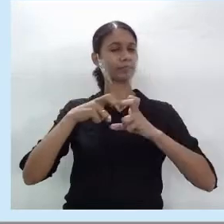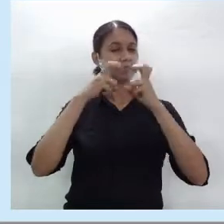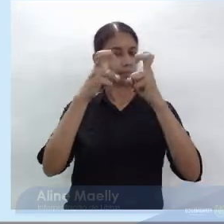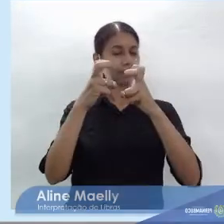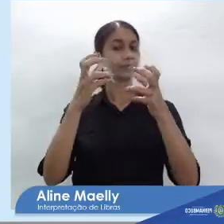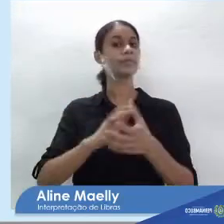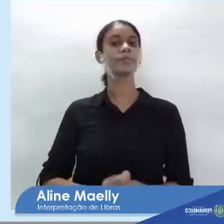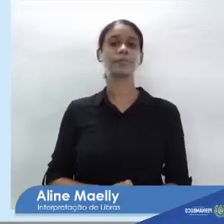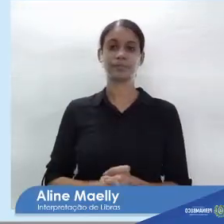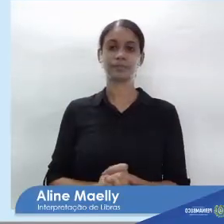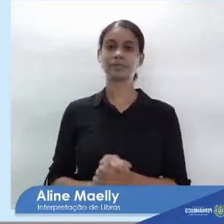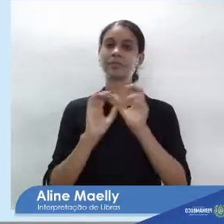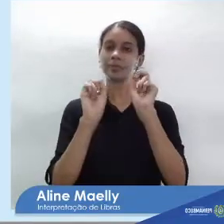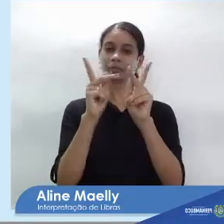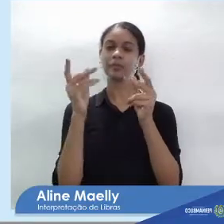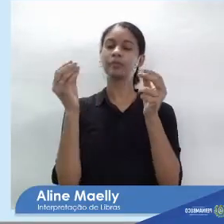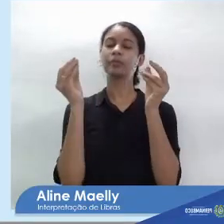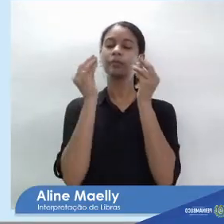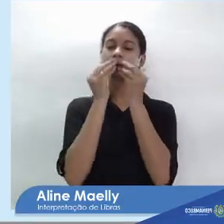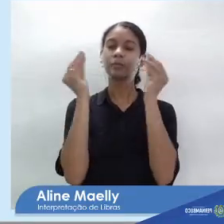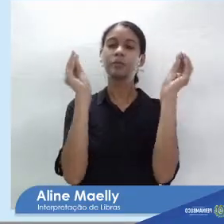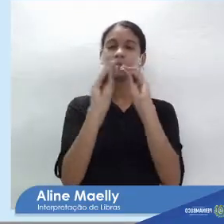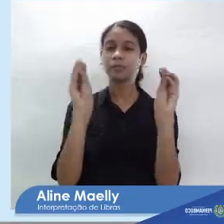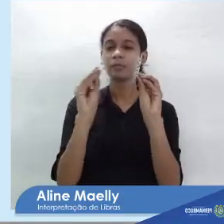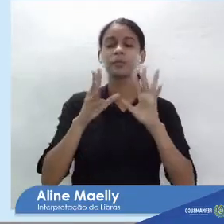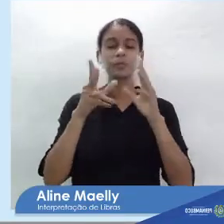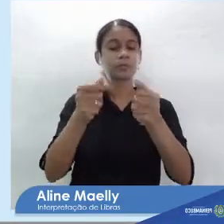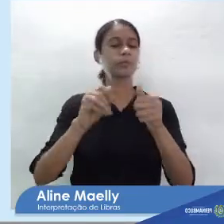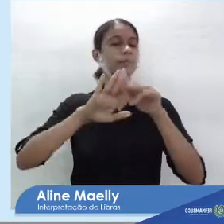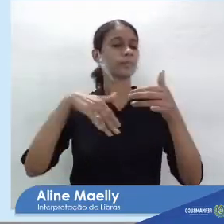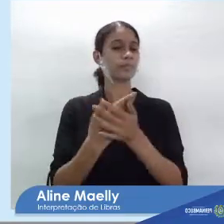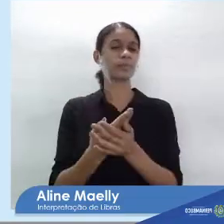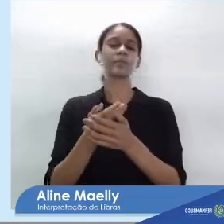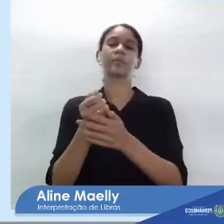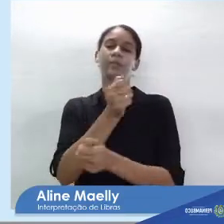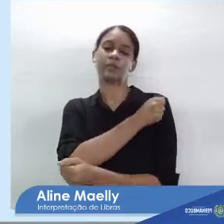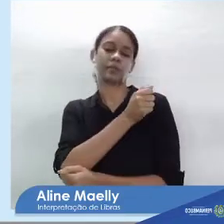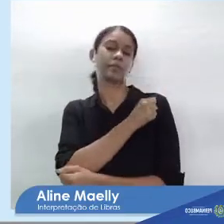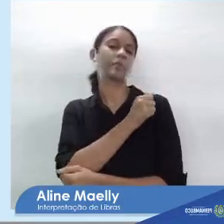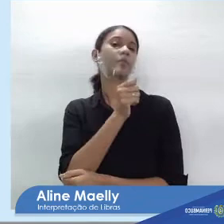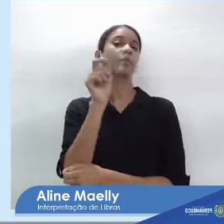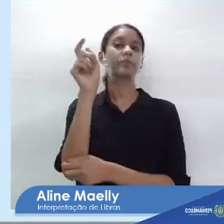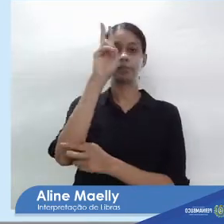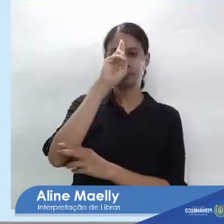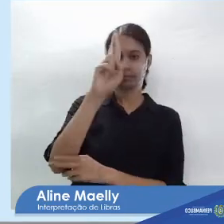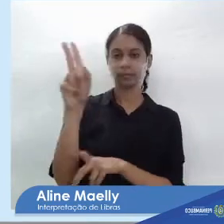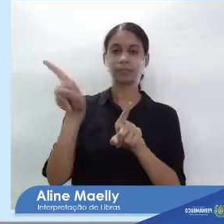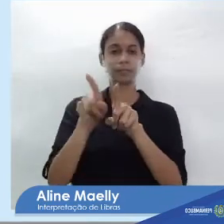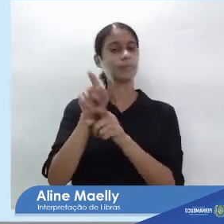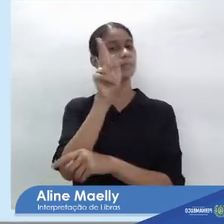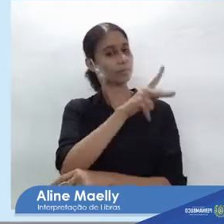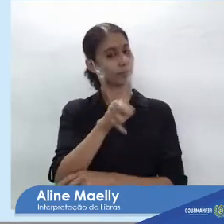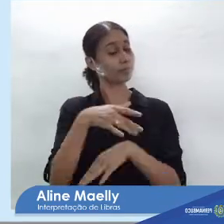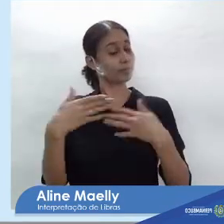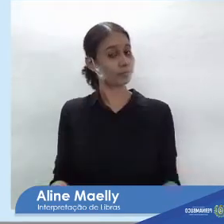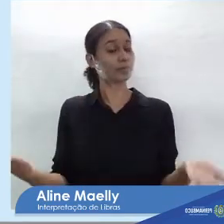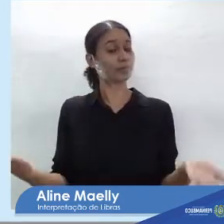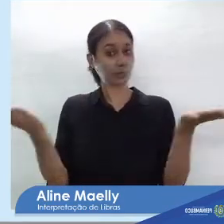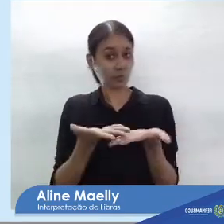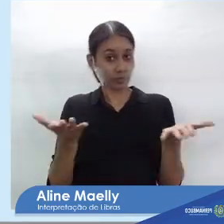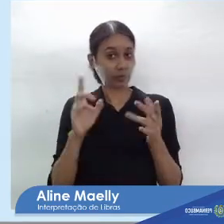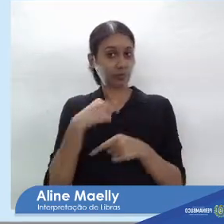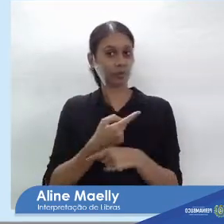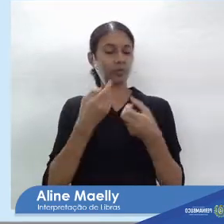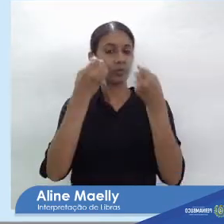Guararapes. Tá? Um grande beijo para toda a comunidade escolar, alunos, gestão, professores. Bom, hoje nós